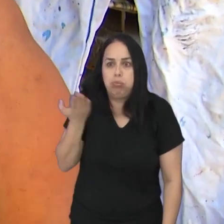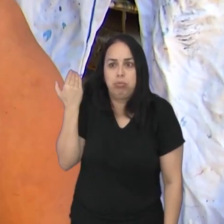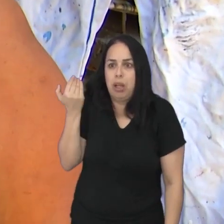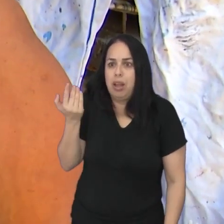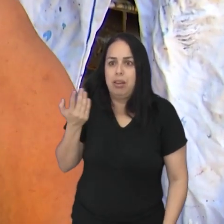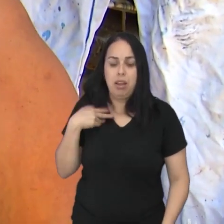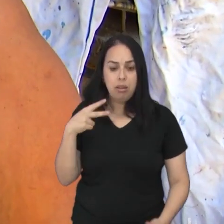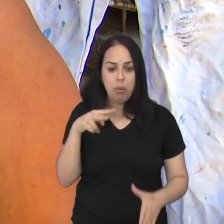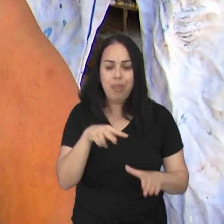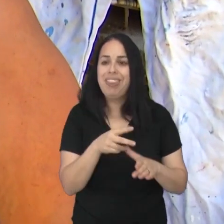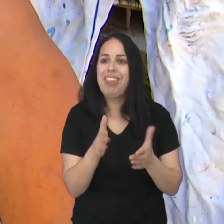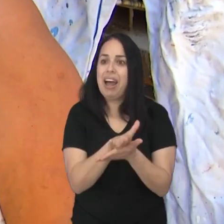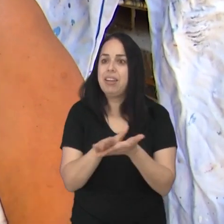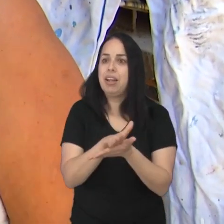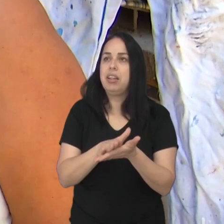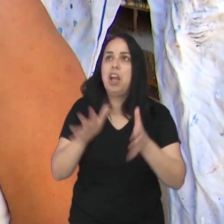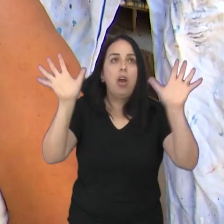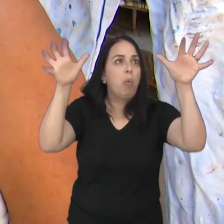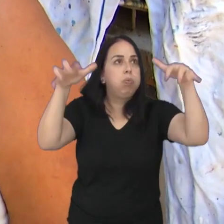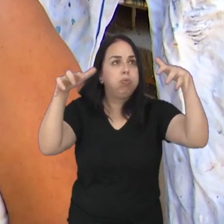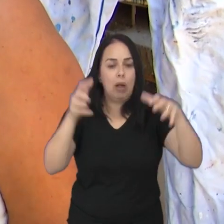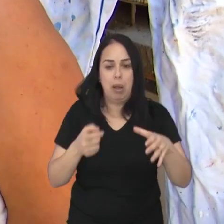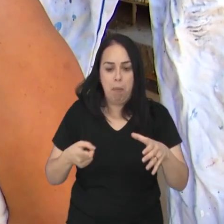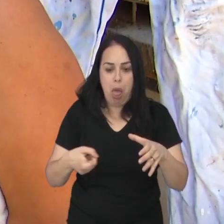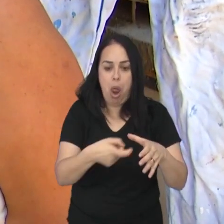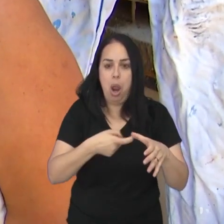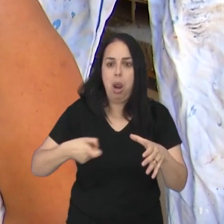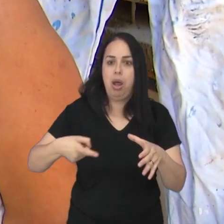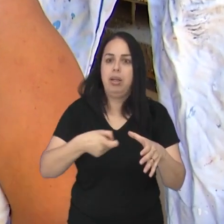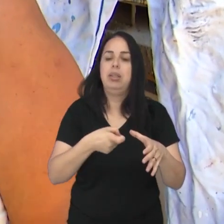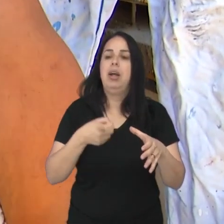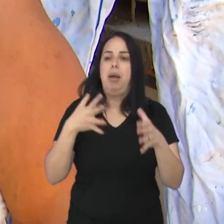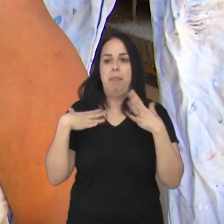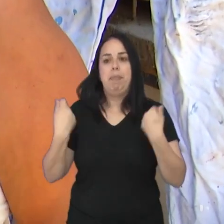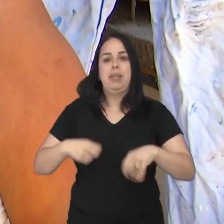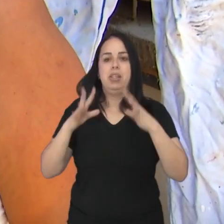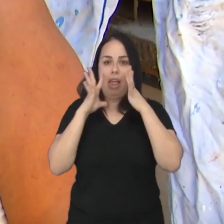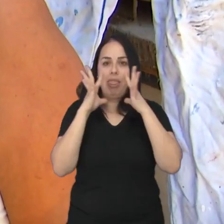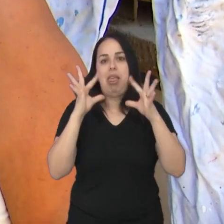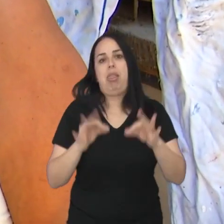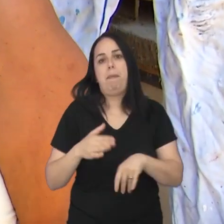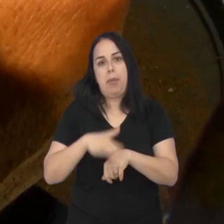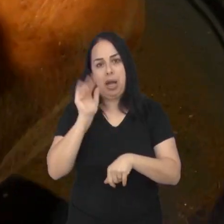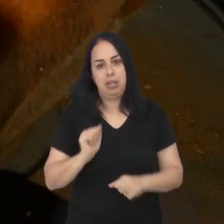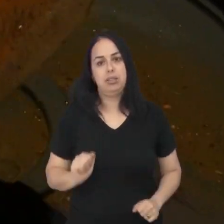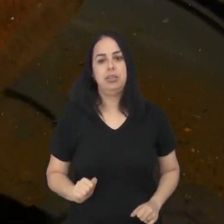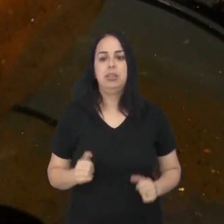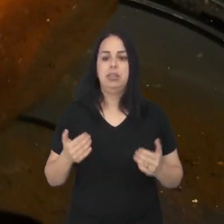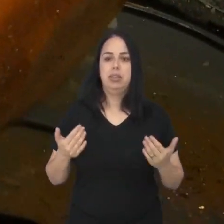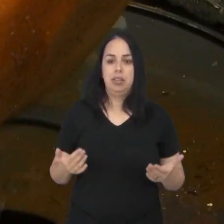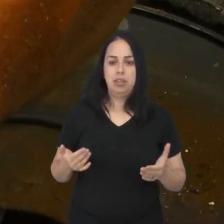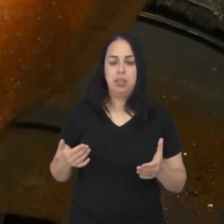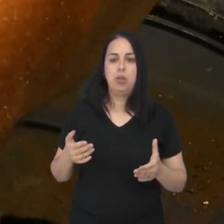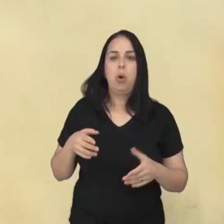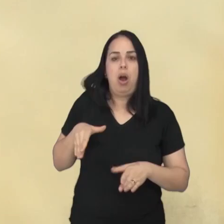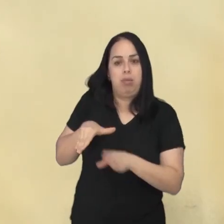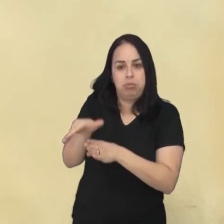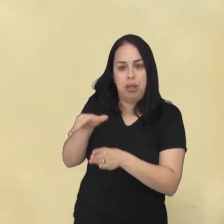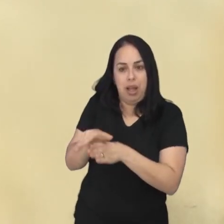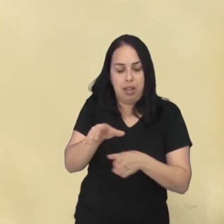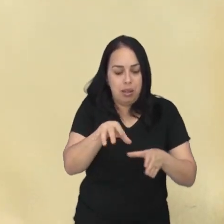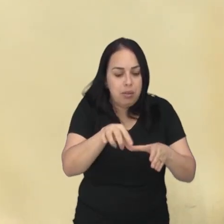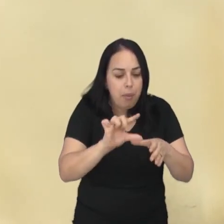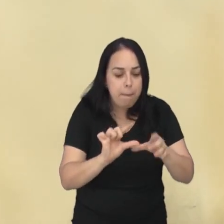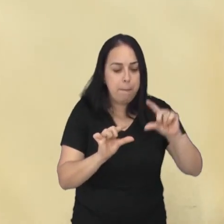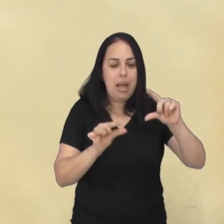tinha nada. E em poucos dias de chuva já tem, aí eu tenho que ficar mais atenta. Em casos como esse, o